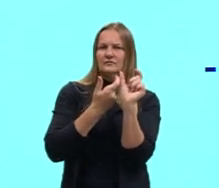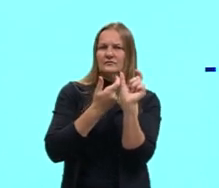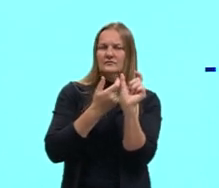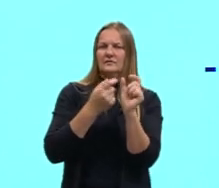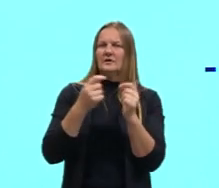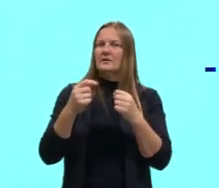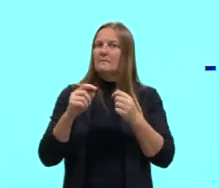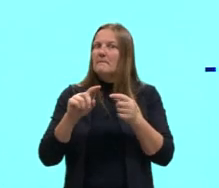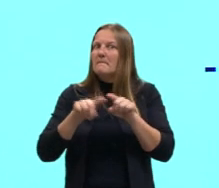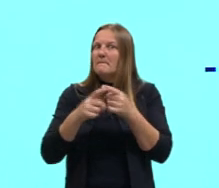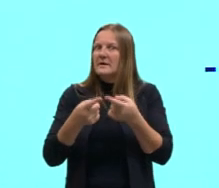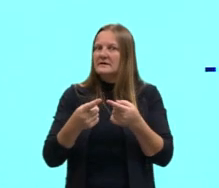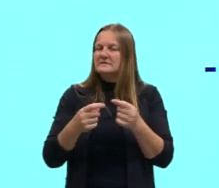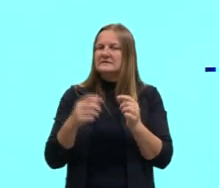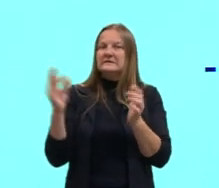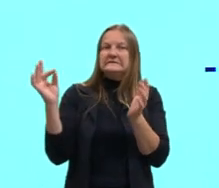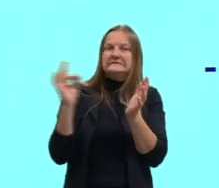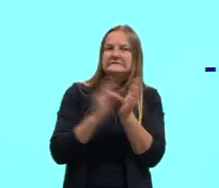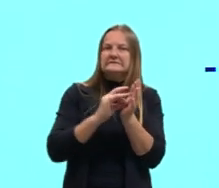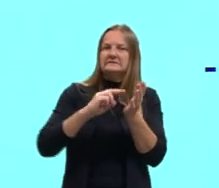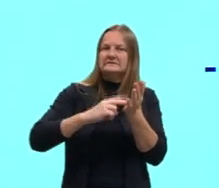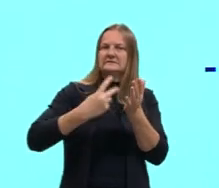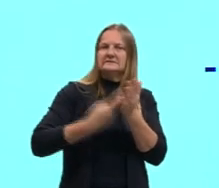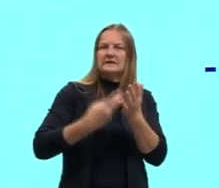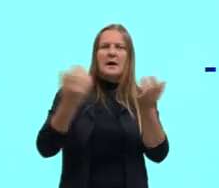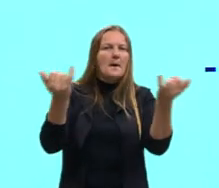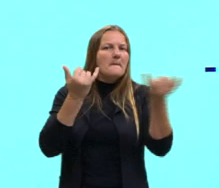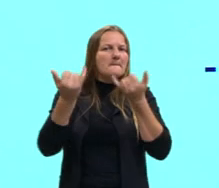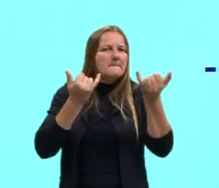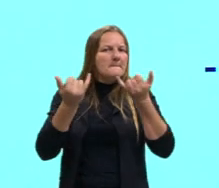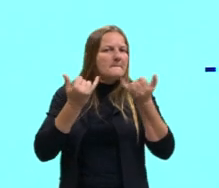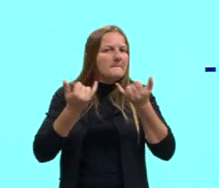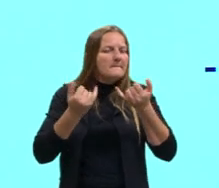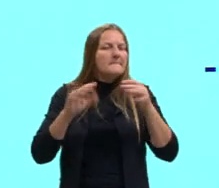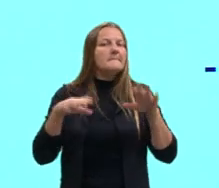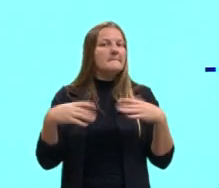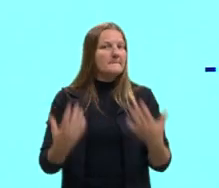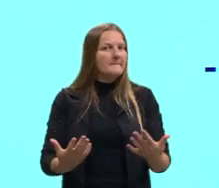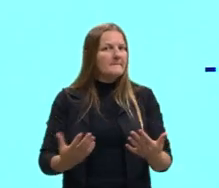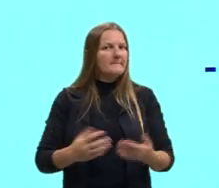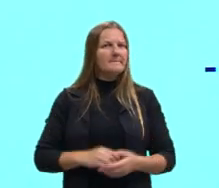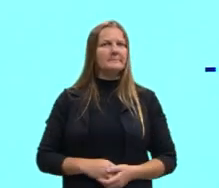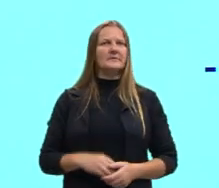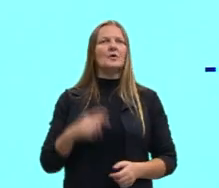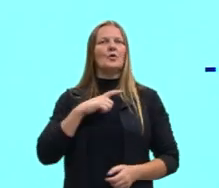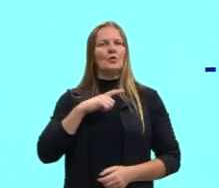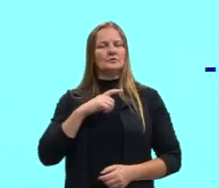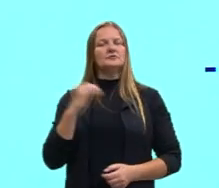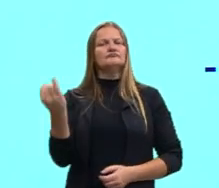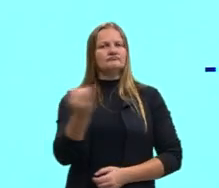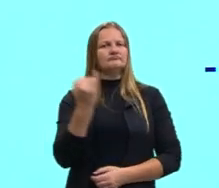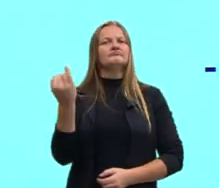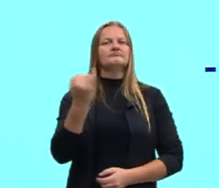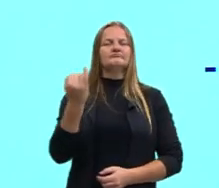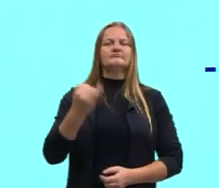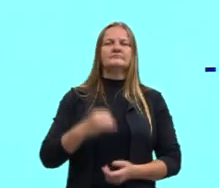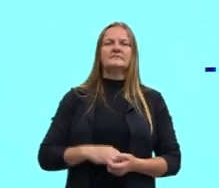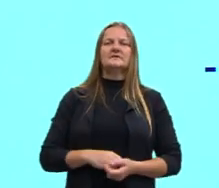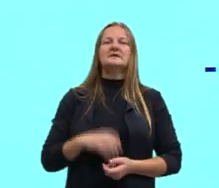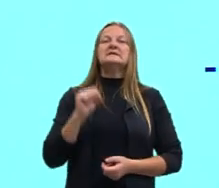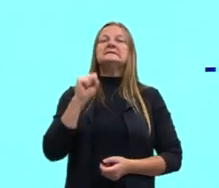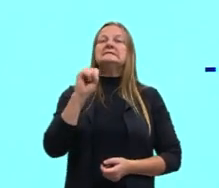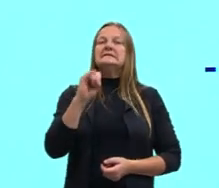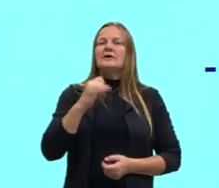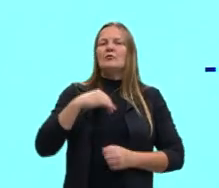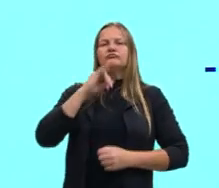o significado original da mensagem então aqui eu tenho outra questão importante né quando